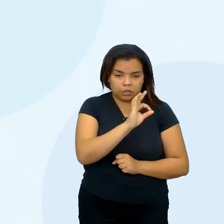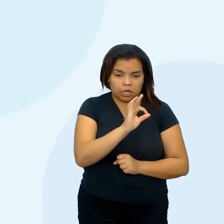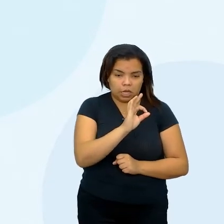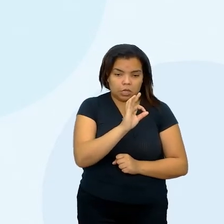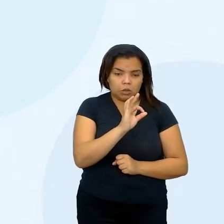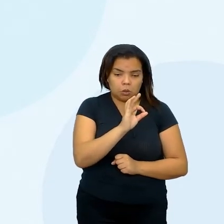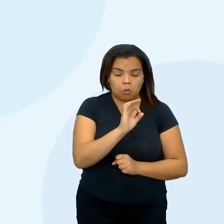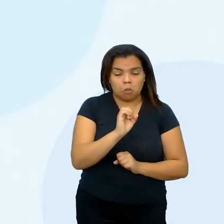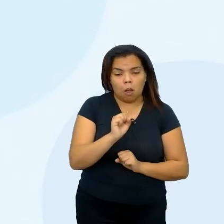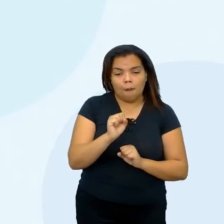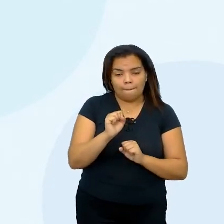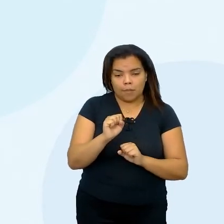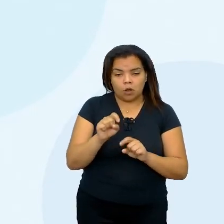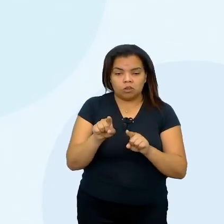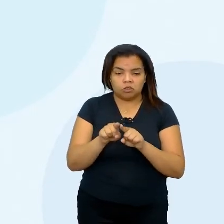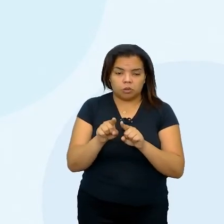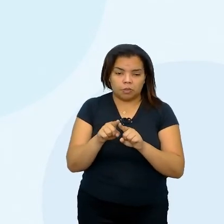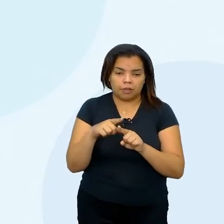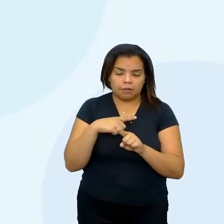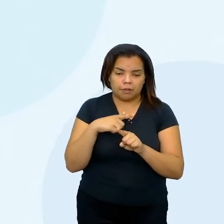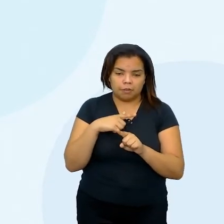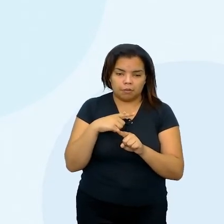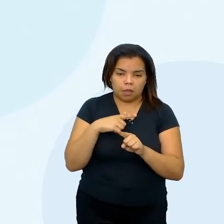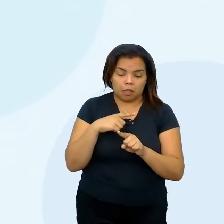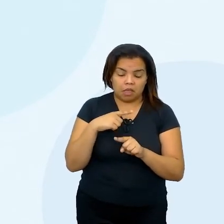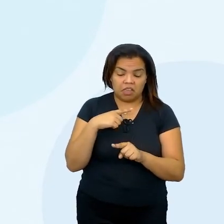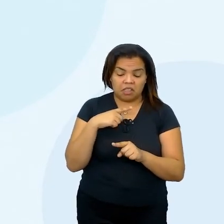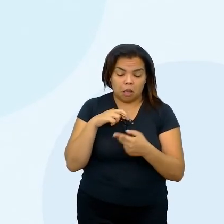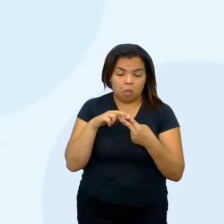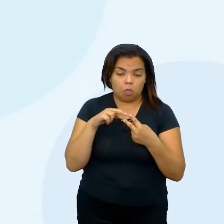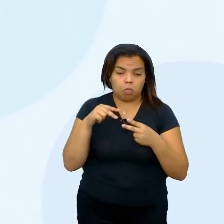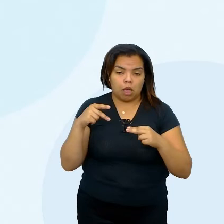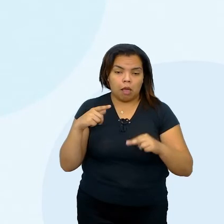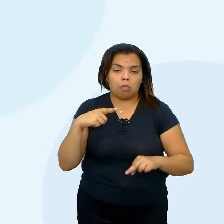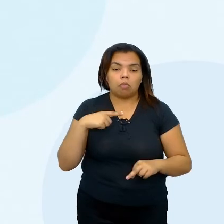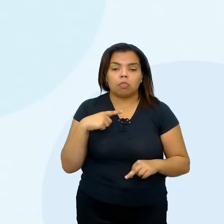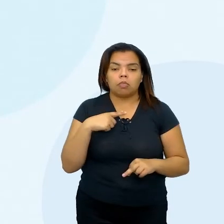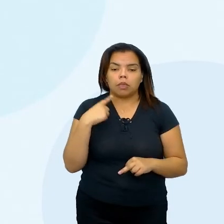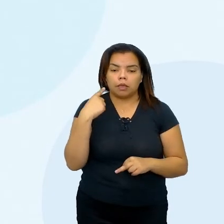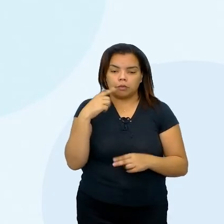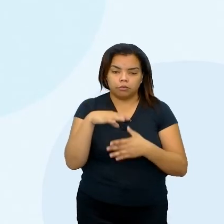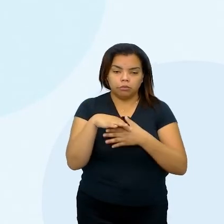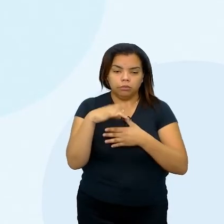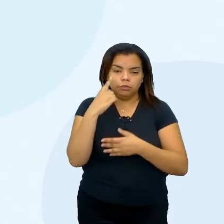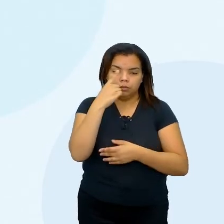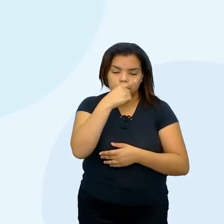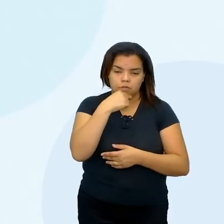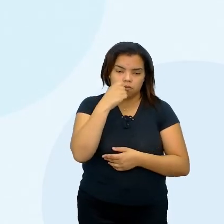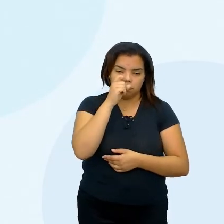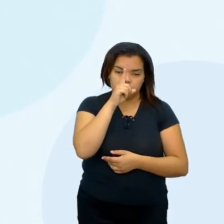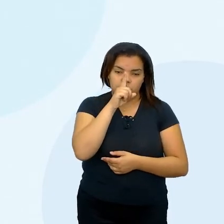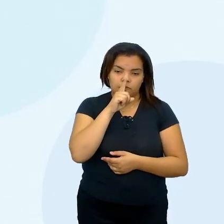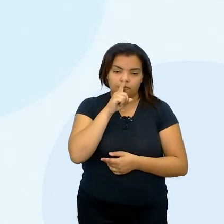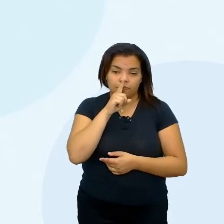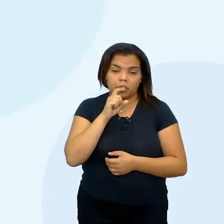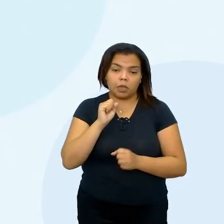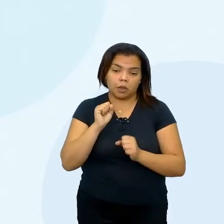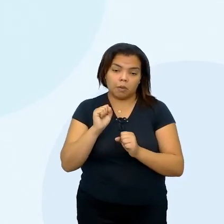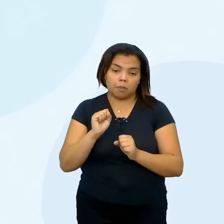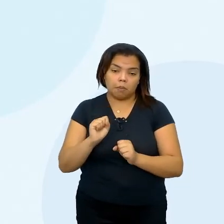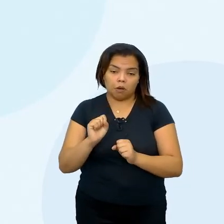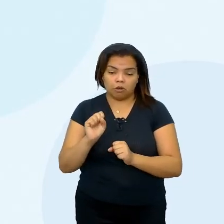que carregam o traço da anemia, 50% de indivíduos que carregam o traço da anemia, e posso